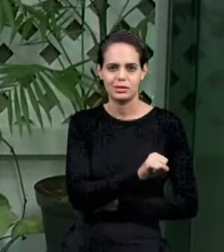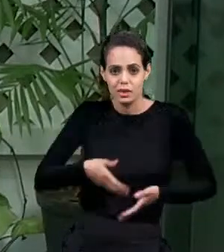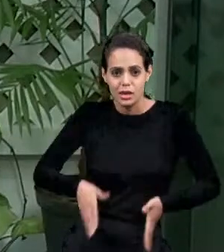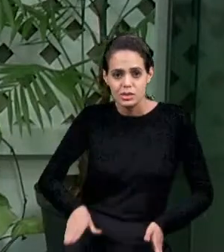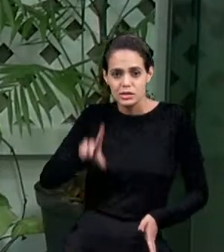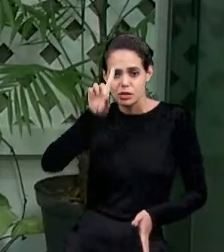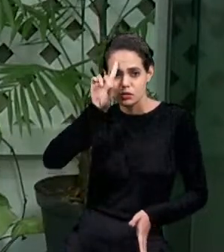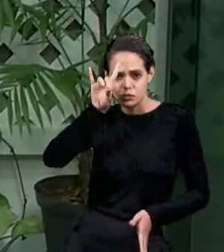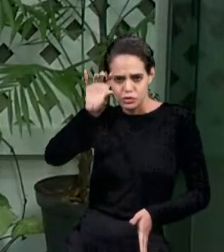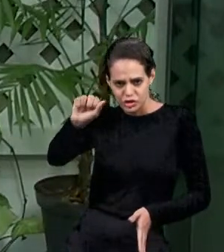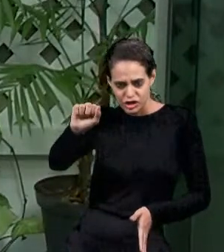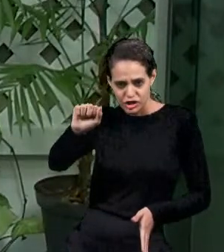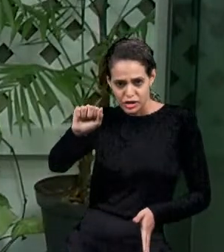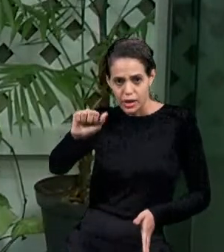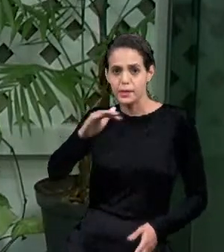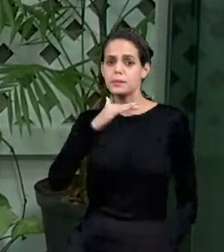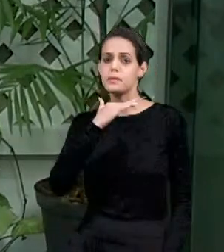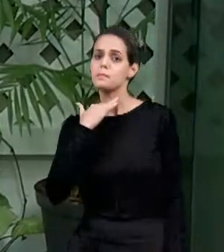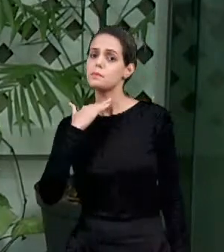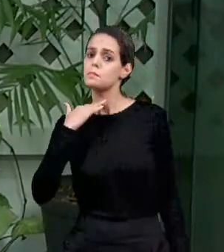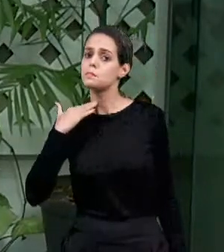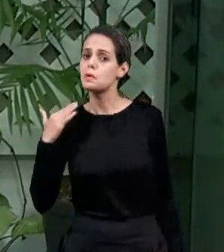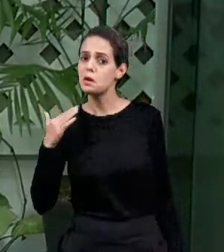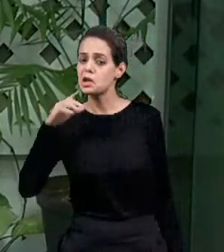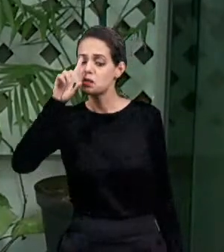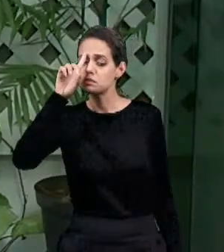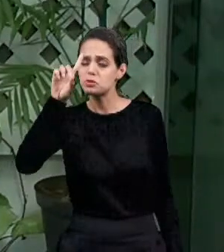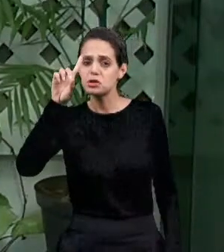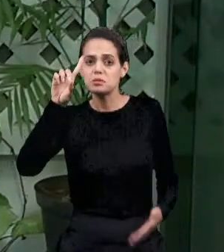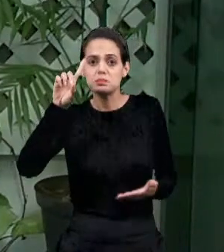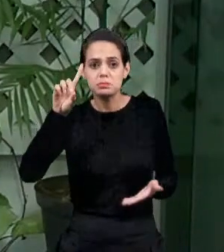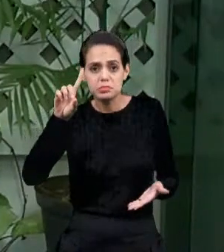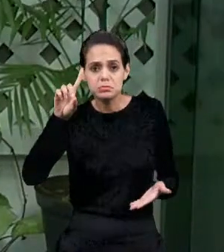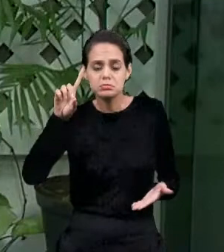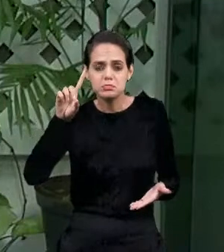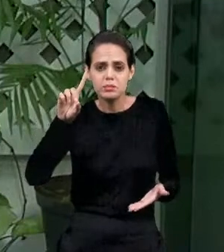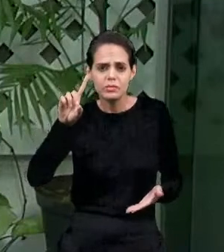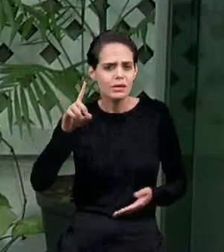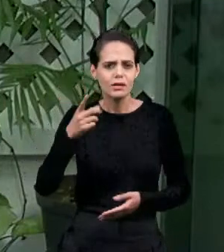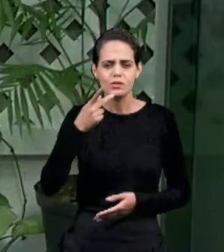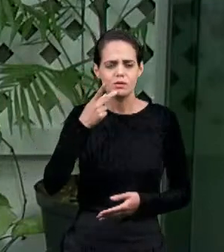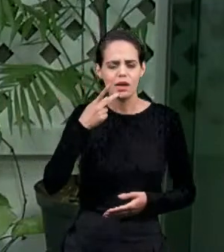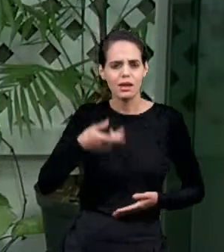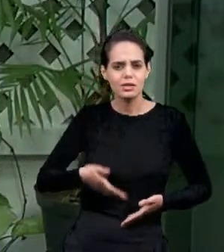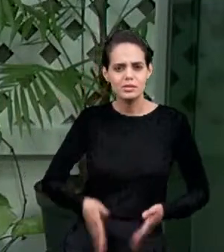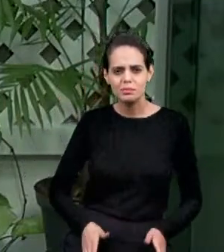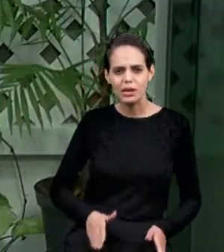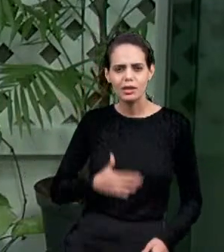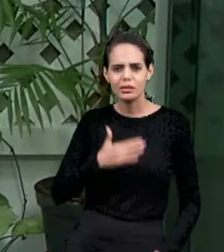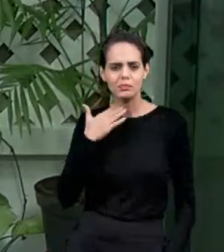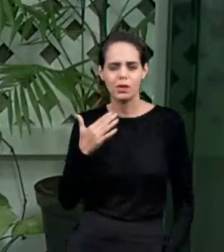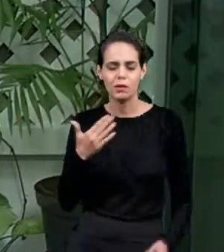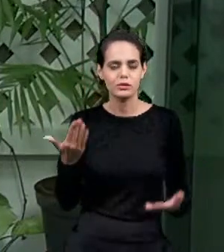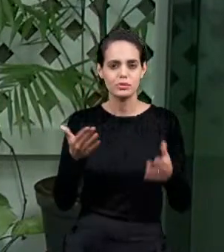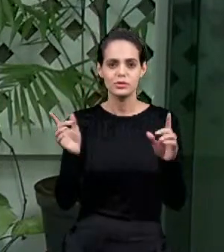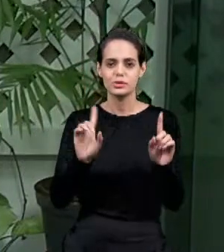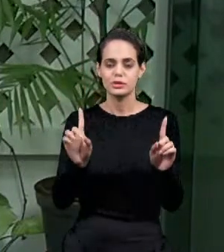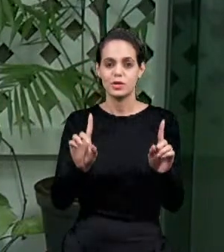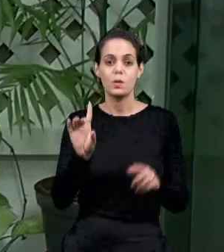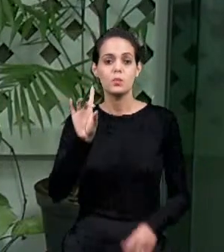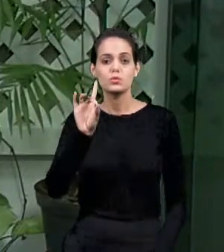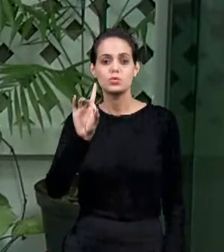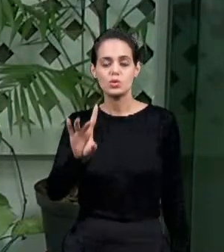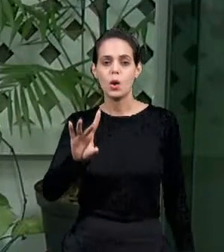dia e morreu tal dia. Aliás, nem se fala em nascimento e morte. Você só bota um